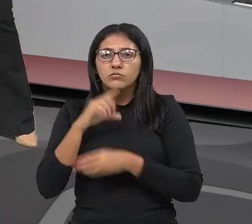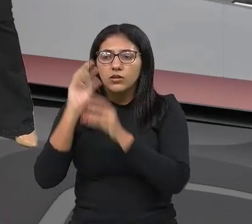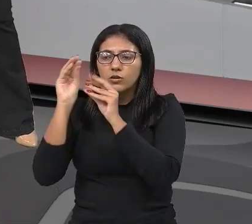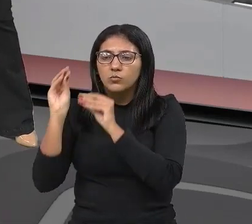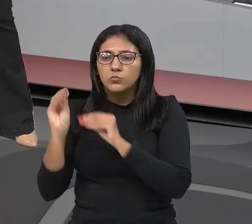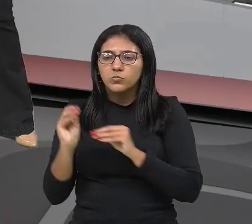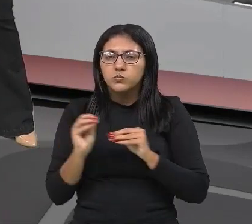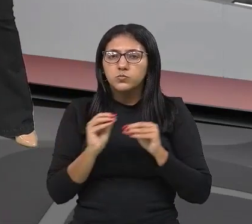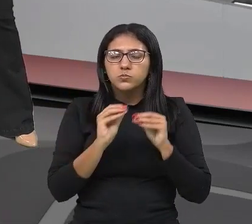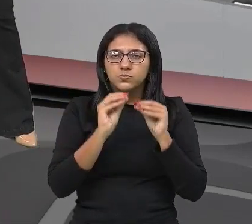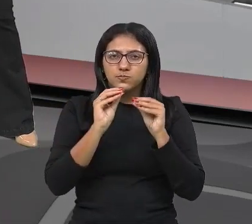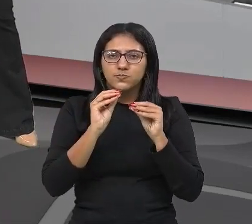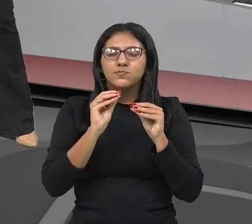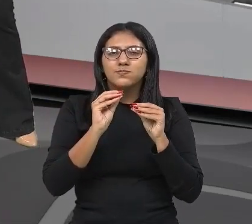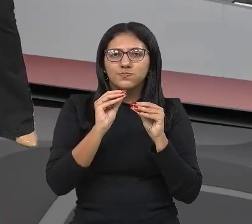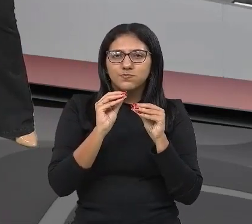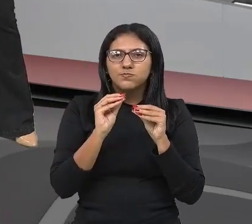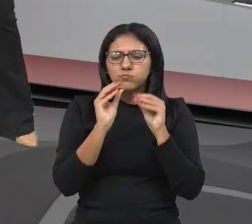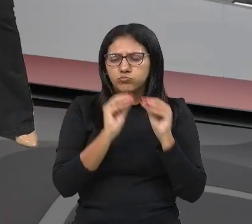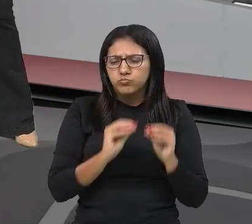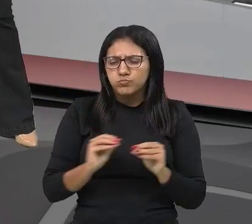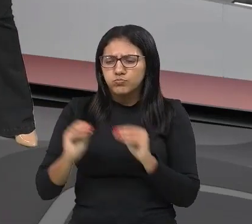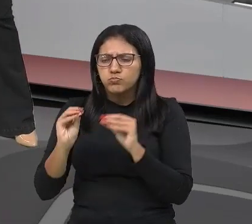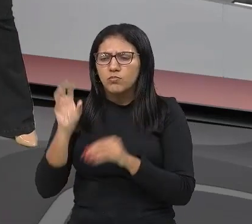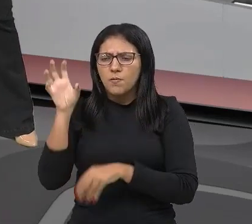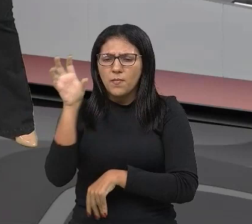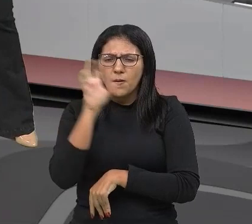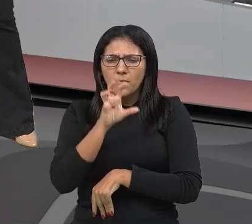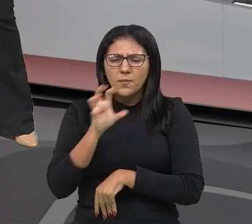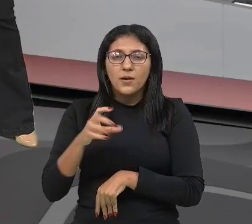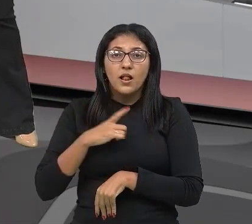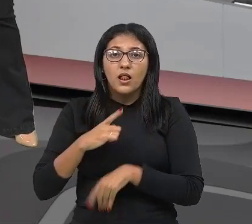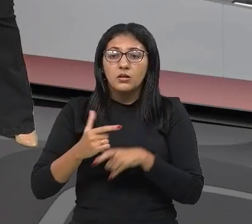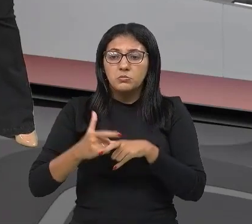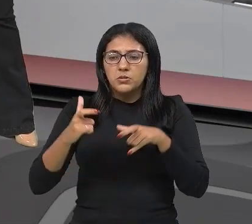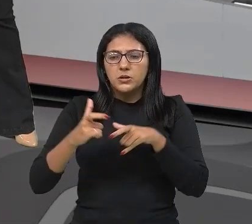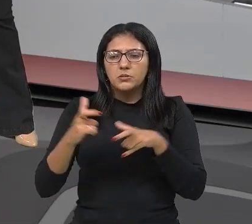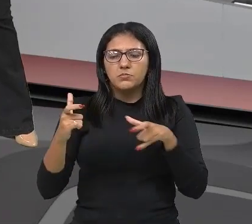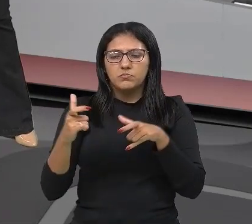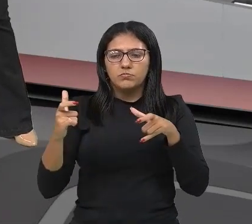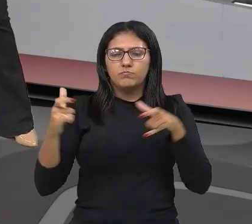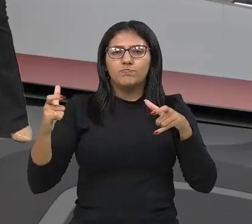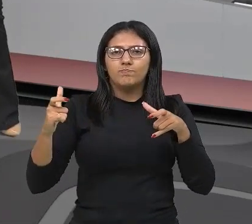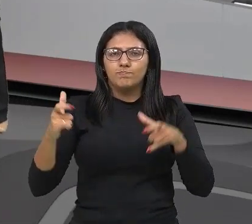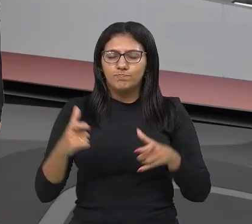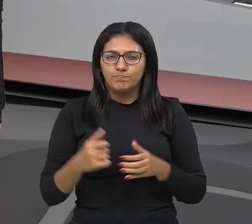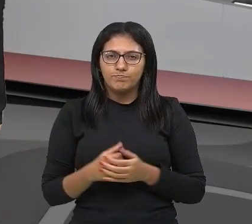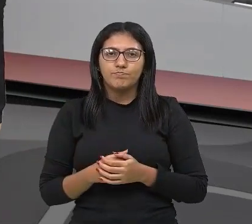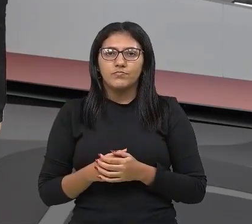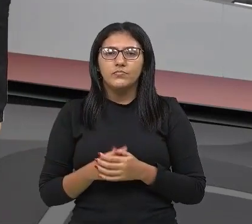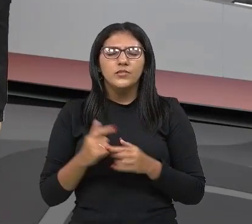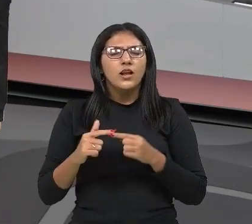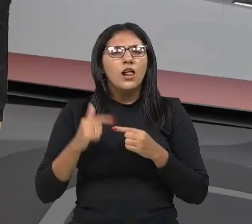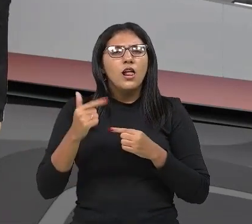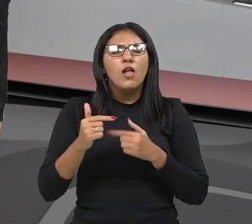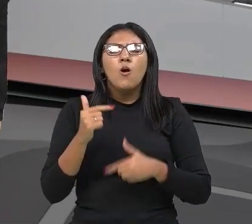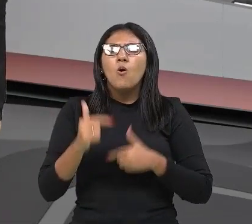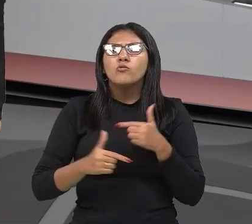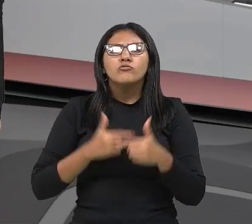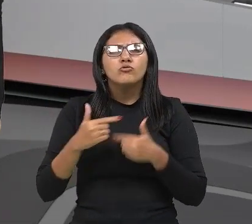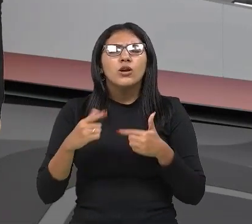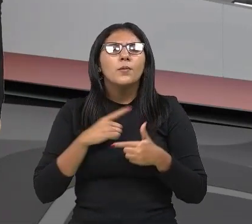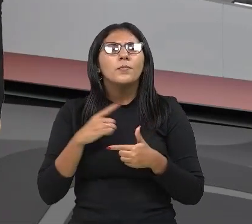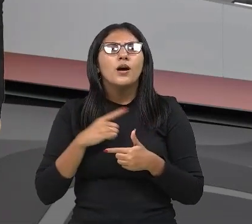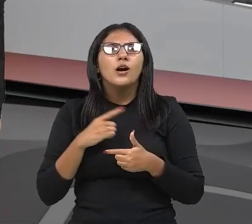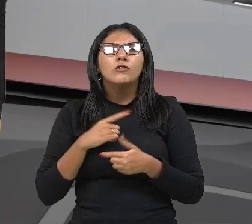nosso país também, aumentando cada vez mais ali a sua extensão. Além da pecuária, no século XVII também